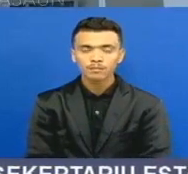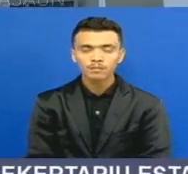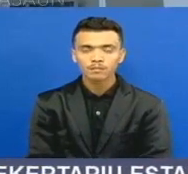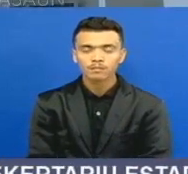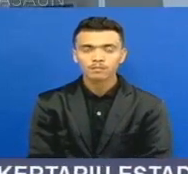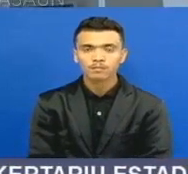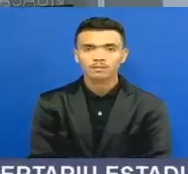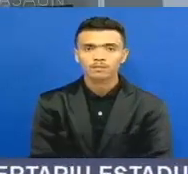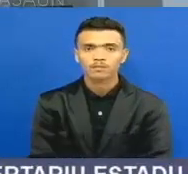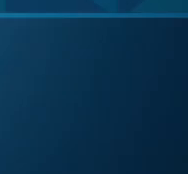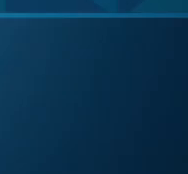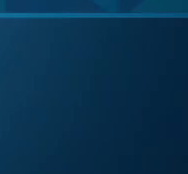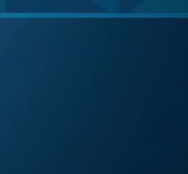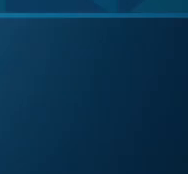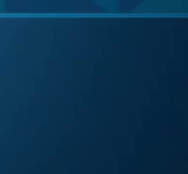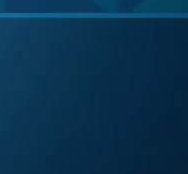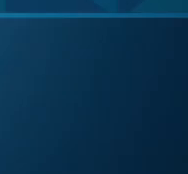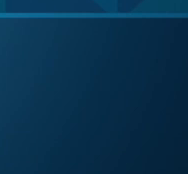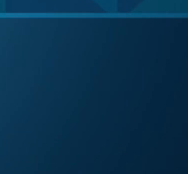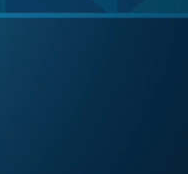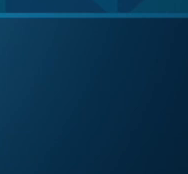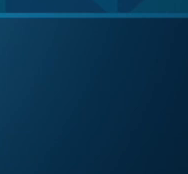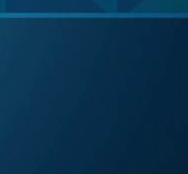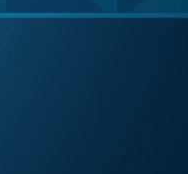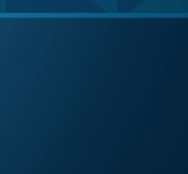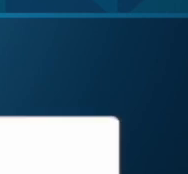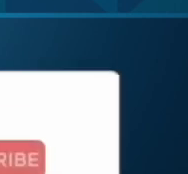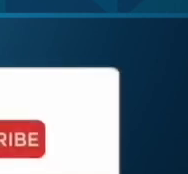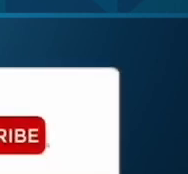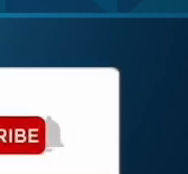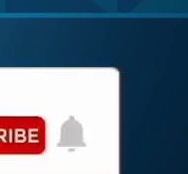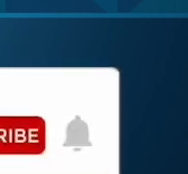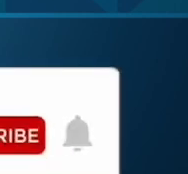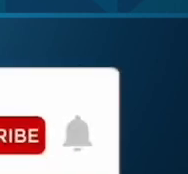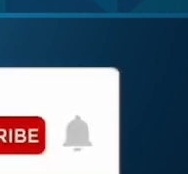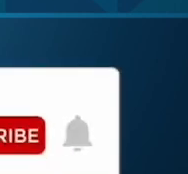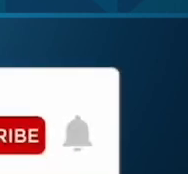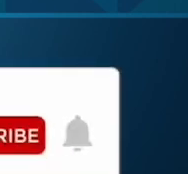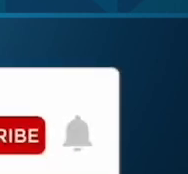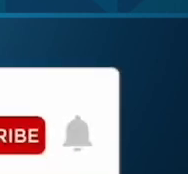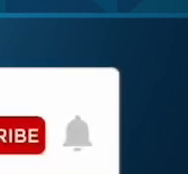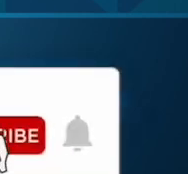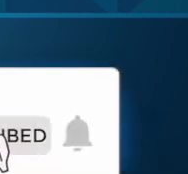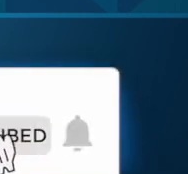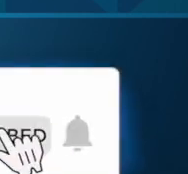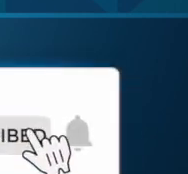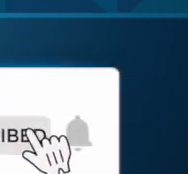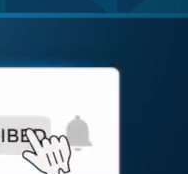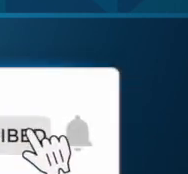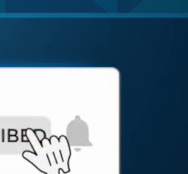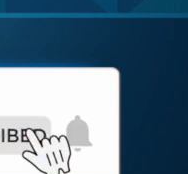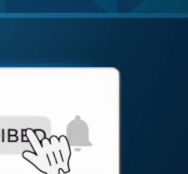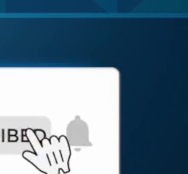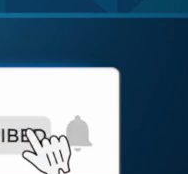Neno, RTTL. Atu retang informação factuais não atuais, que ta haluha inscreva e ha